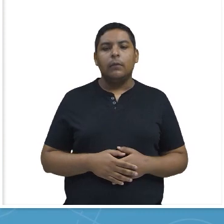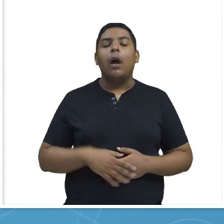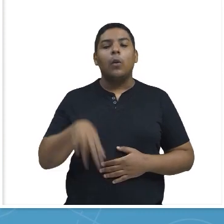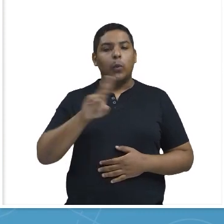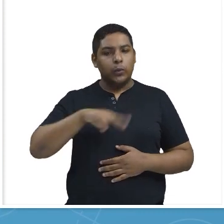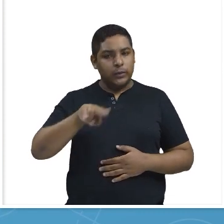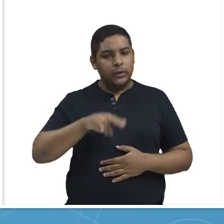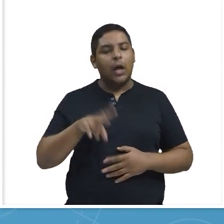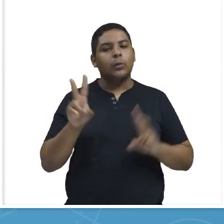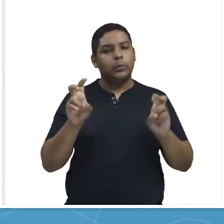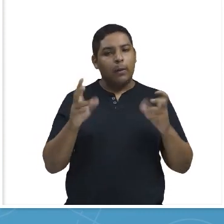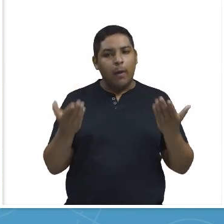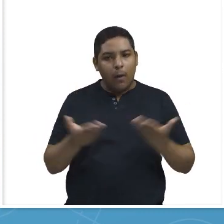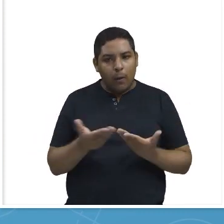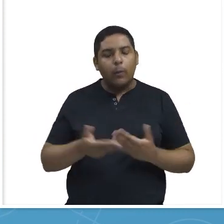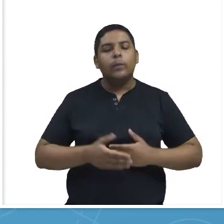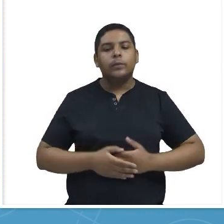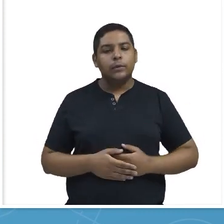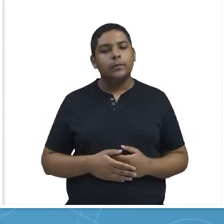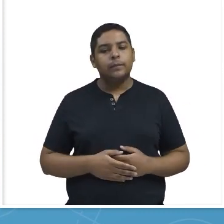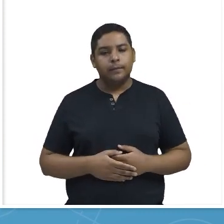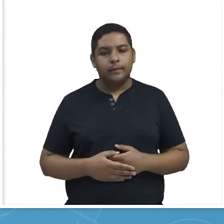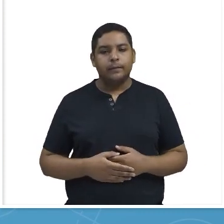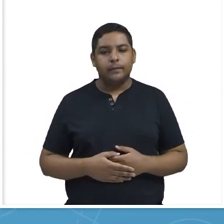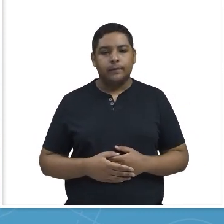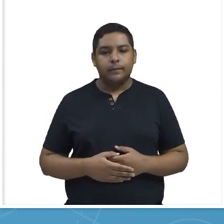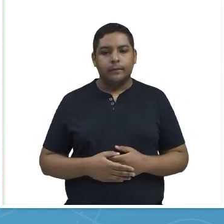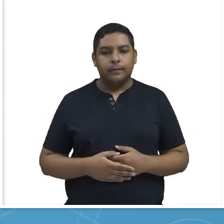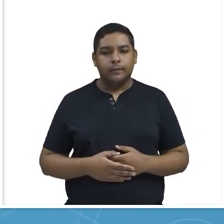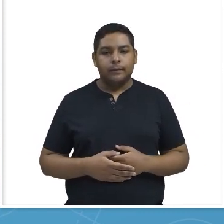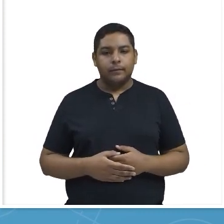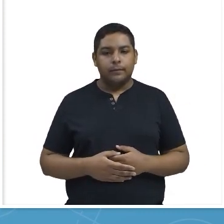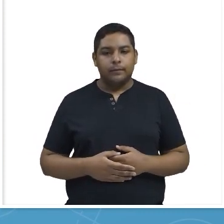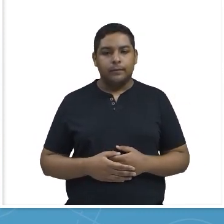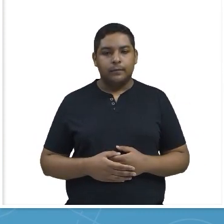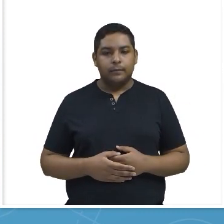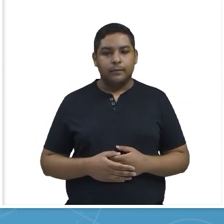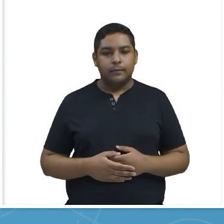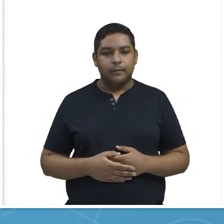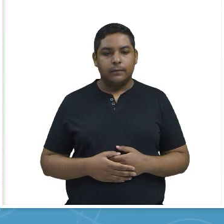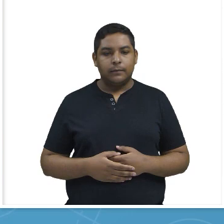to. Então acompanhem comigo que eu vou comentando sobre esse vídeo. Vamos dar uma olhada novamente.